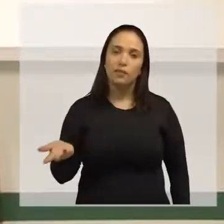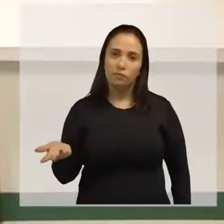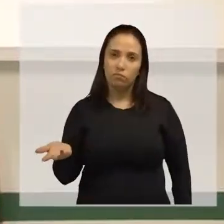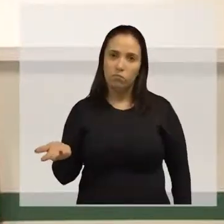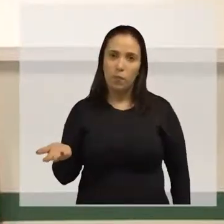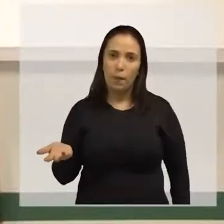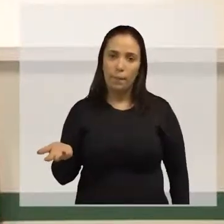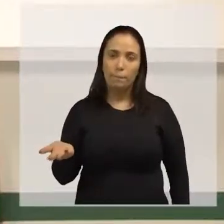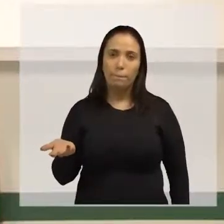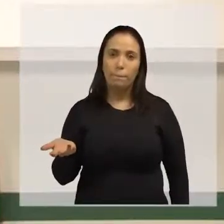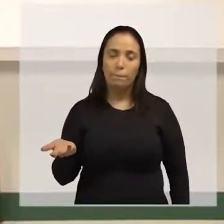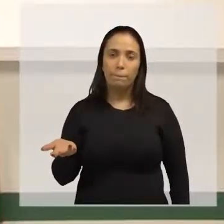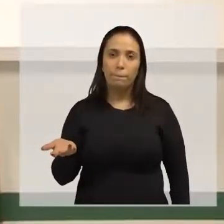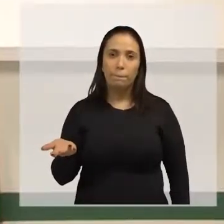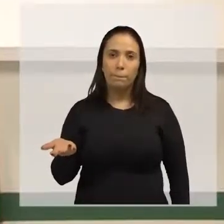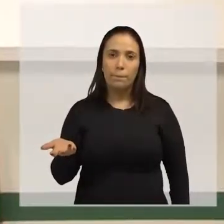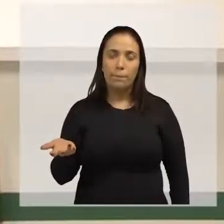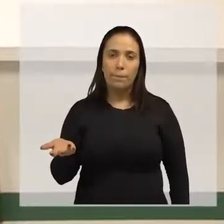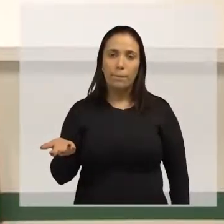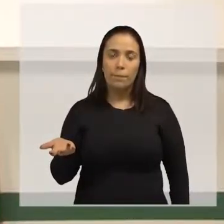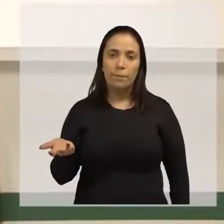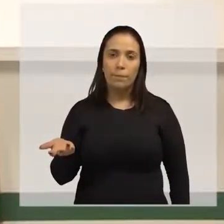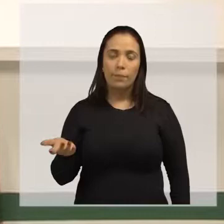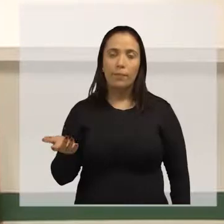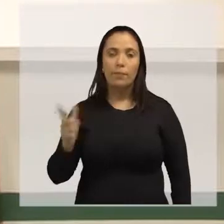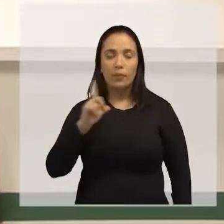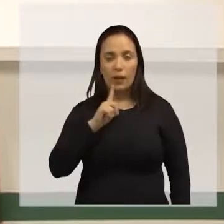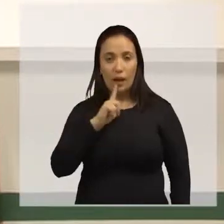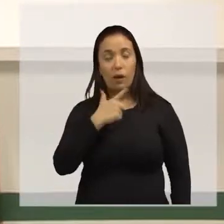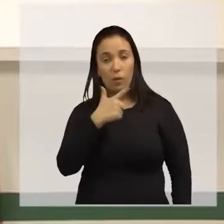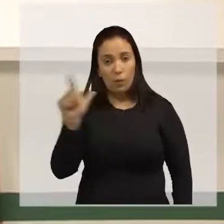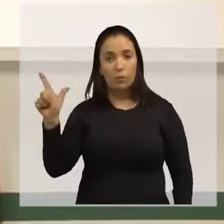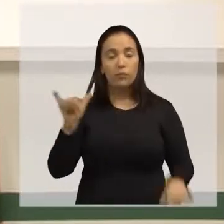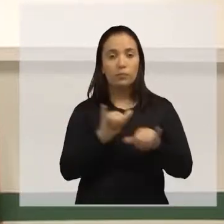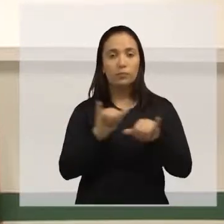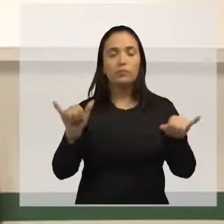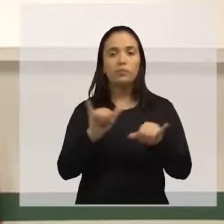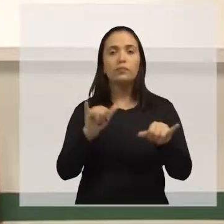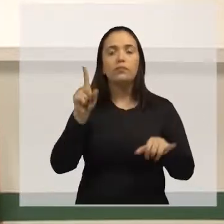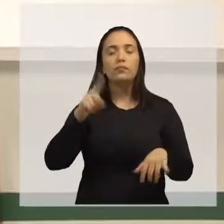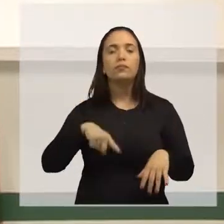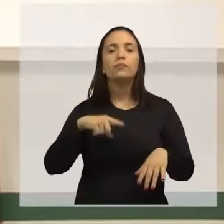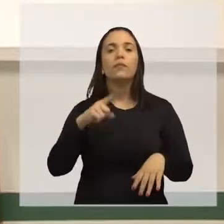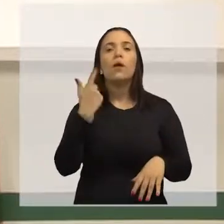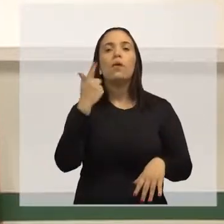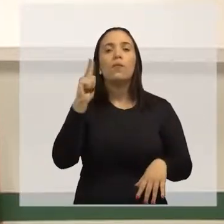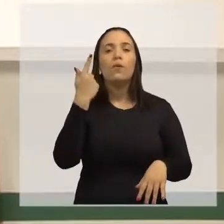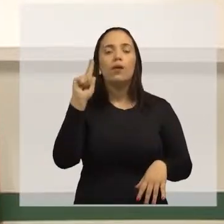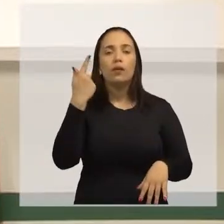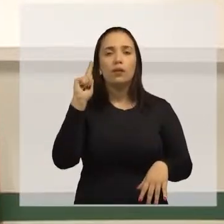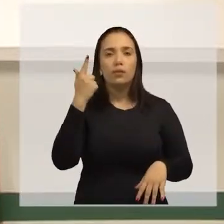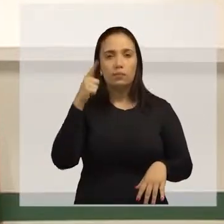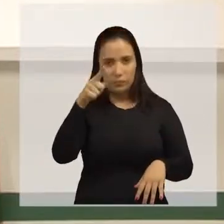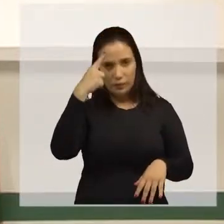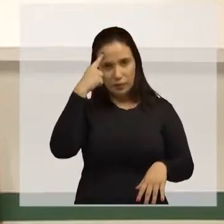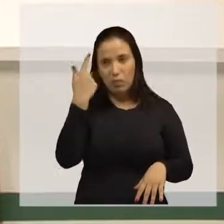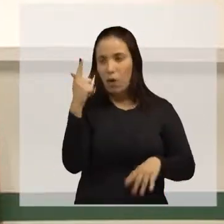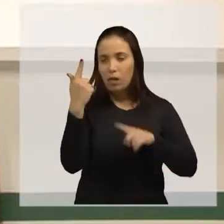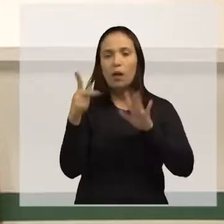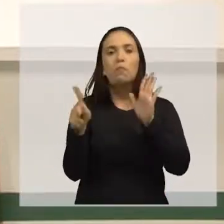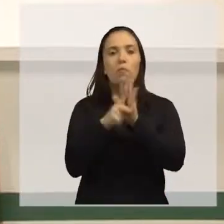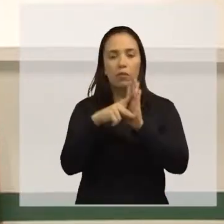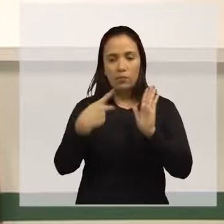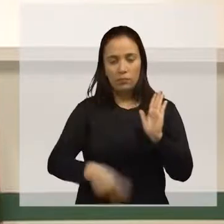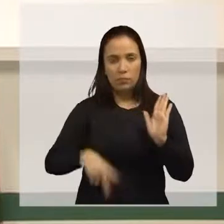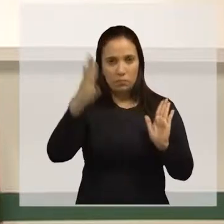vida. Tem outra do Guaraná, né? Que o Guaraná é uma coisa muito nossa, só nossa.